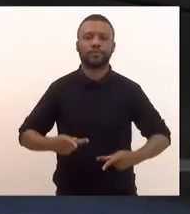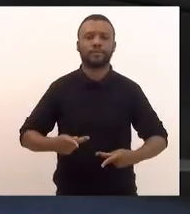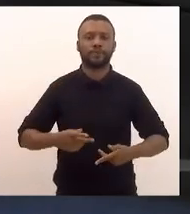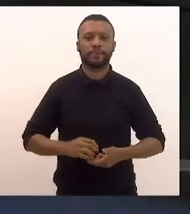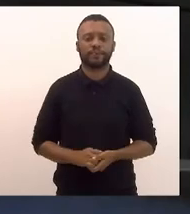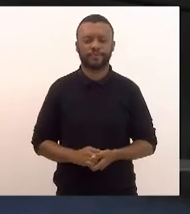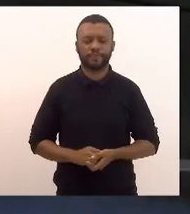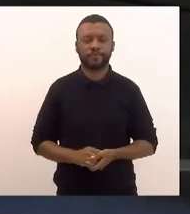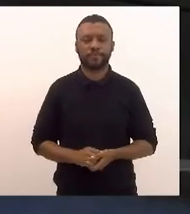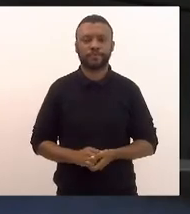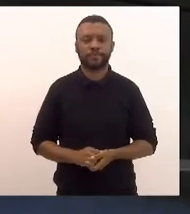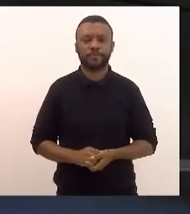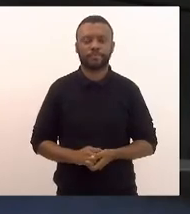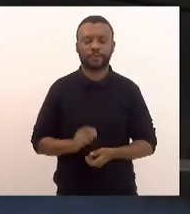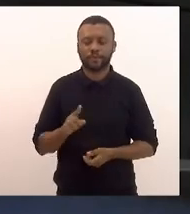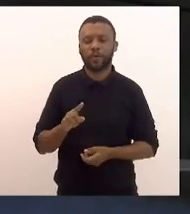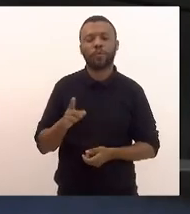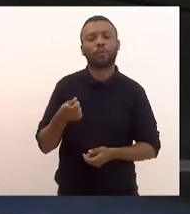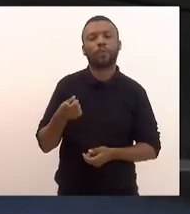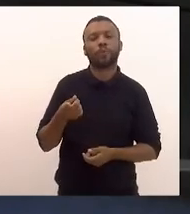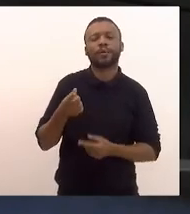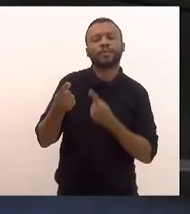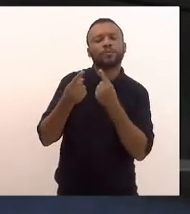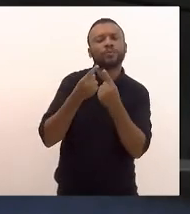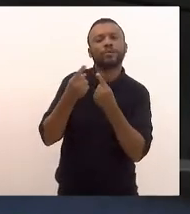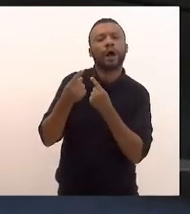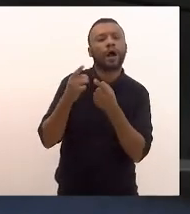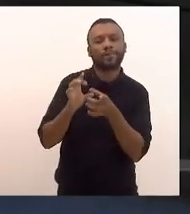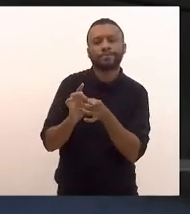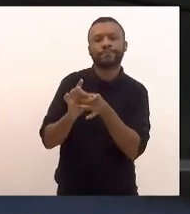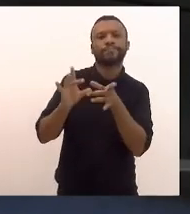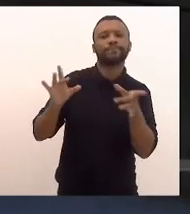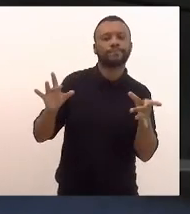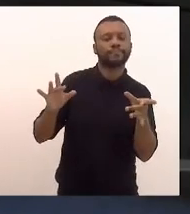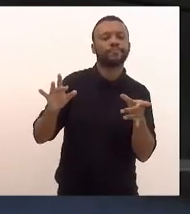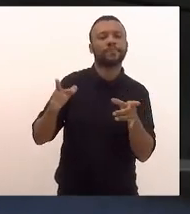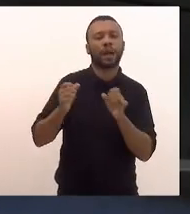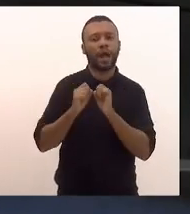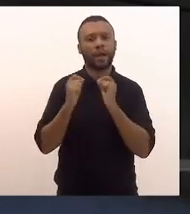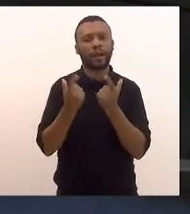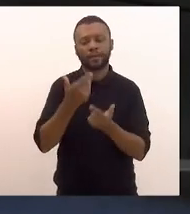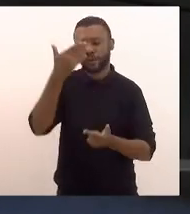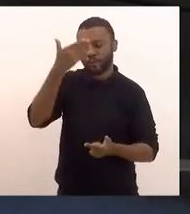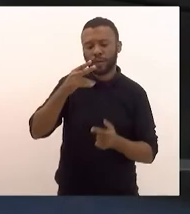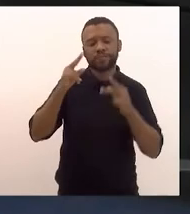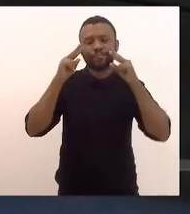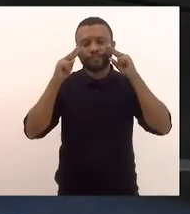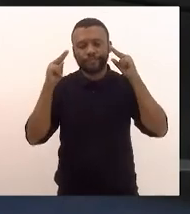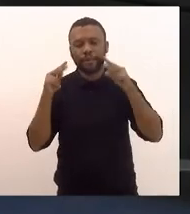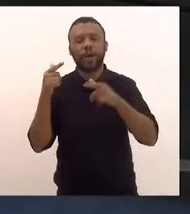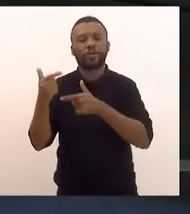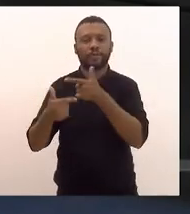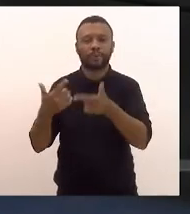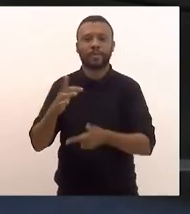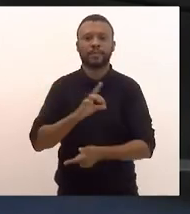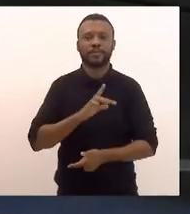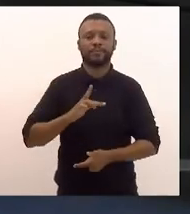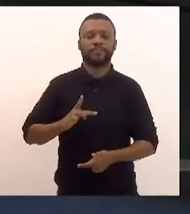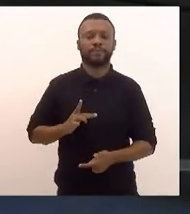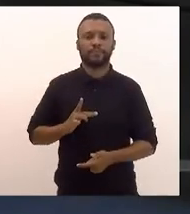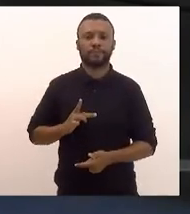com essa porta aberta ao diálogo alerj tem demonstrado o reconhecimento ao trabalho da Defensoria